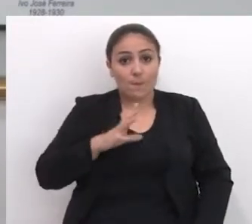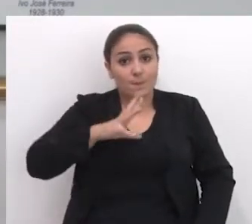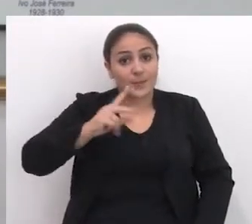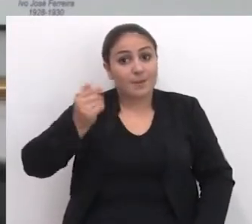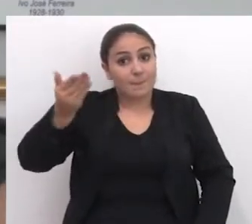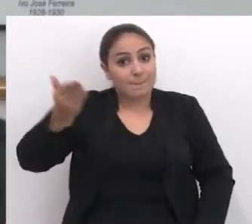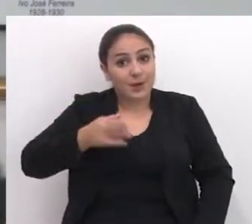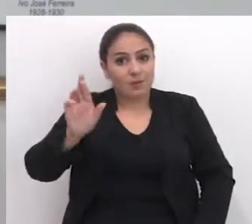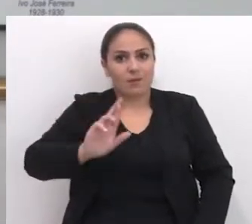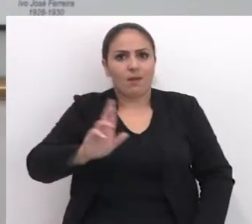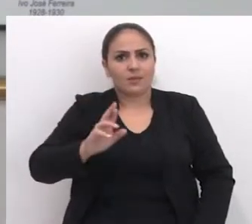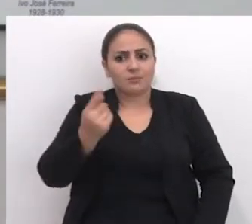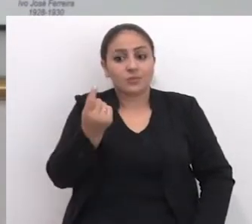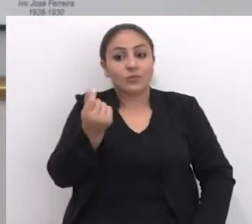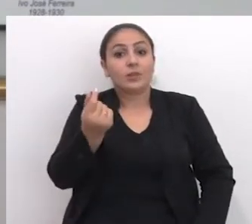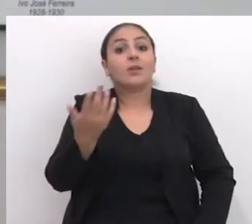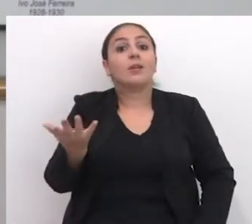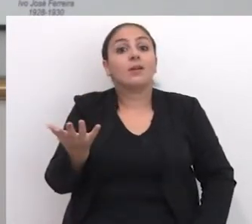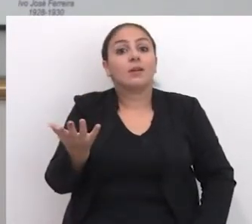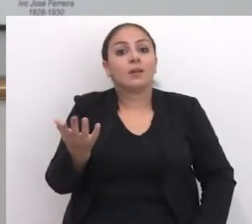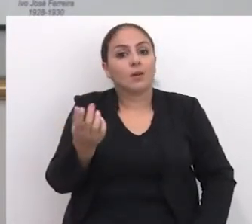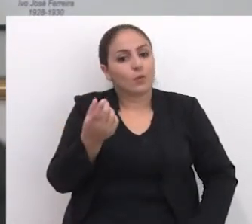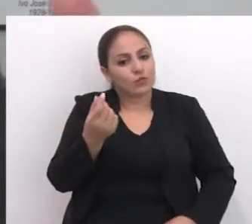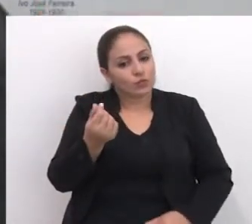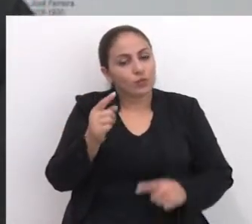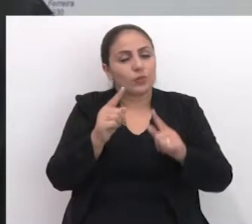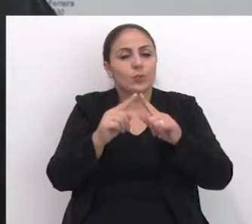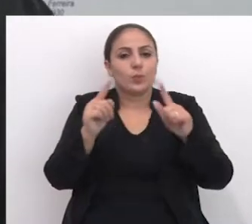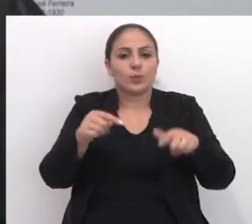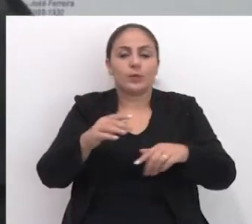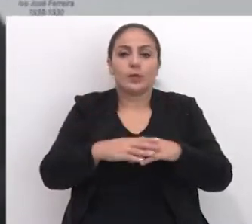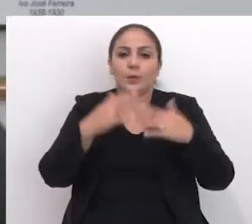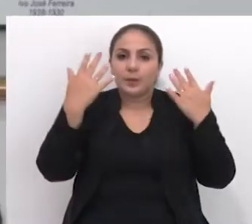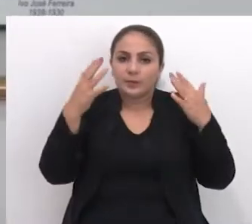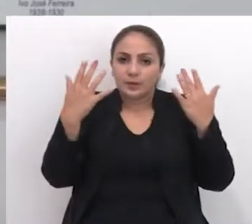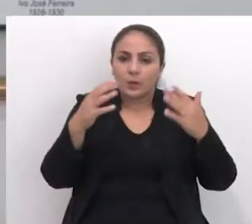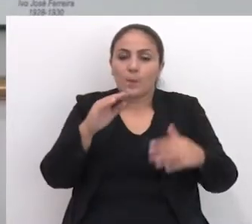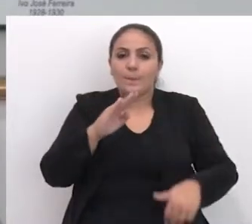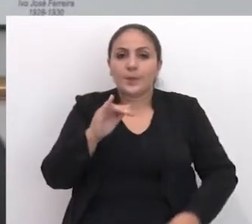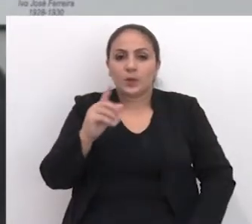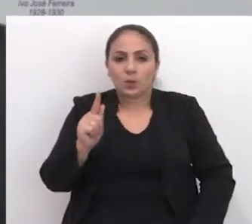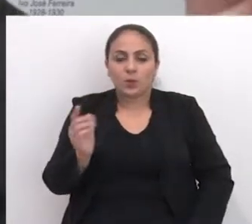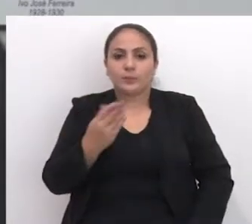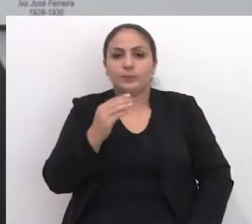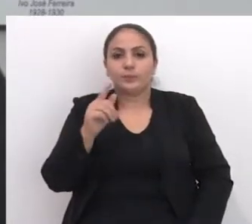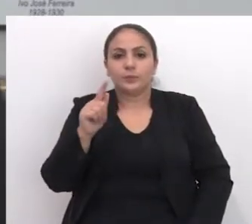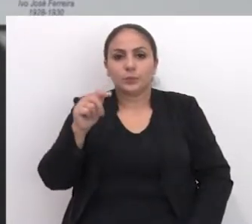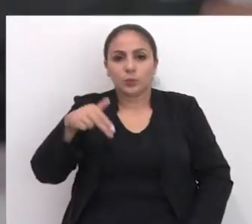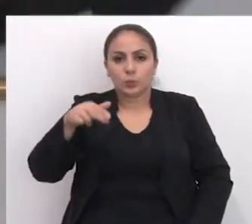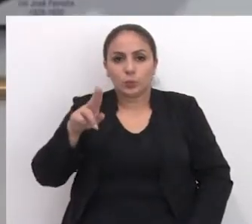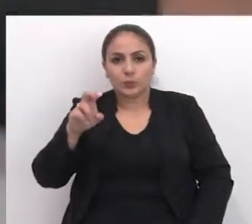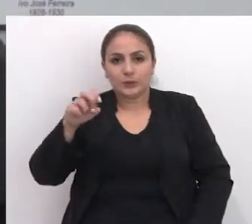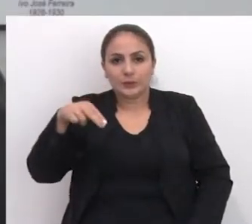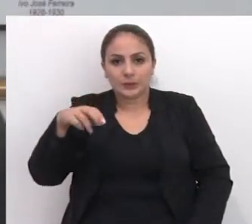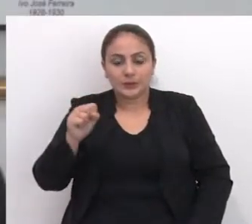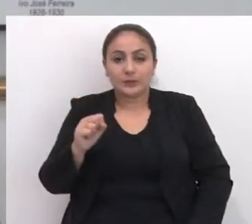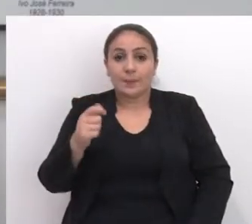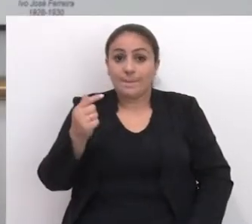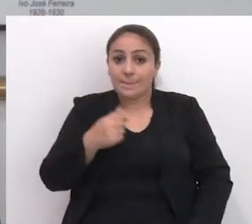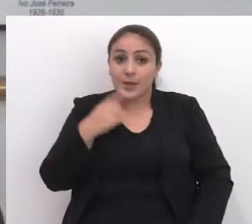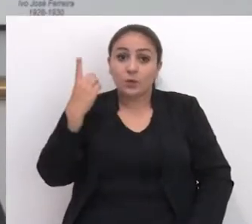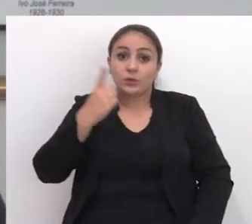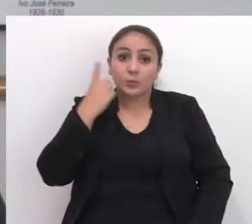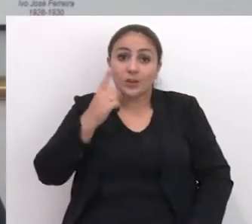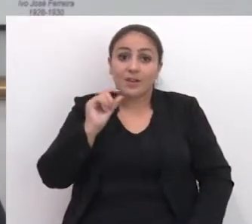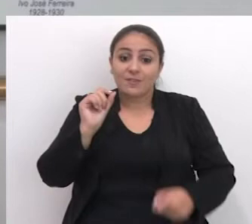R$1,5 milhão com o dinheiro do povo, gente. Então quero parabenizar aqui o Bibo Nunes, o meu deputado, fez 1.500 votos